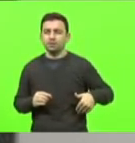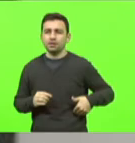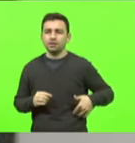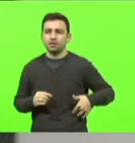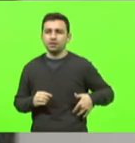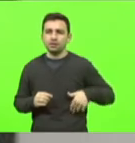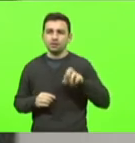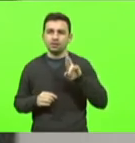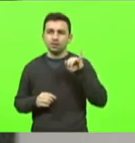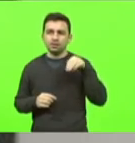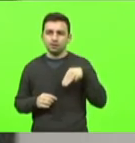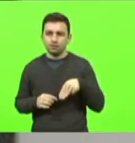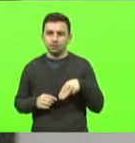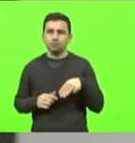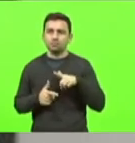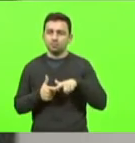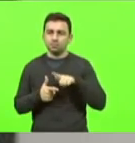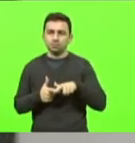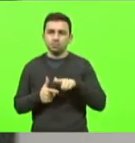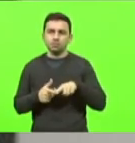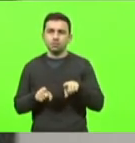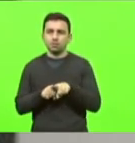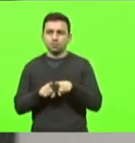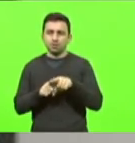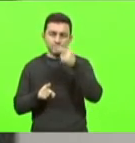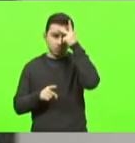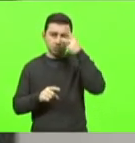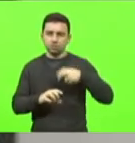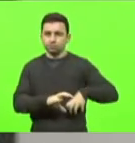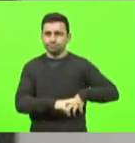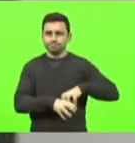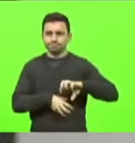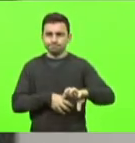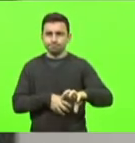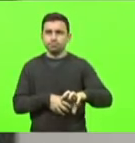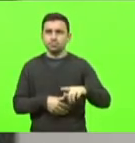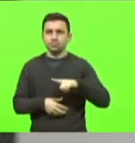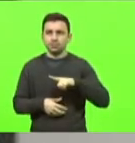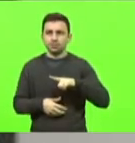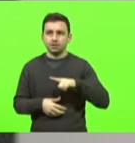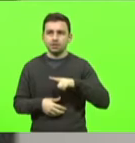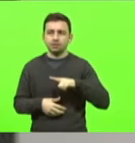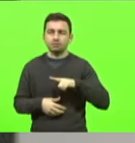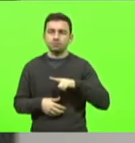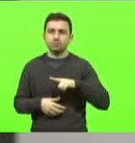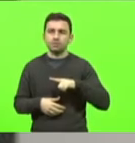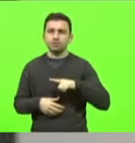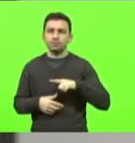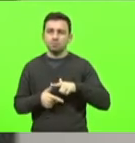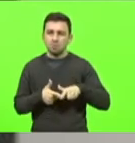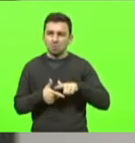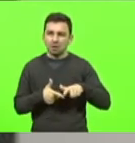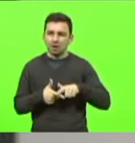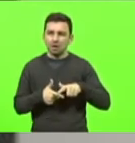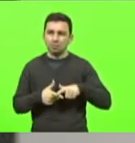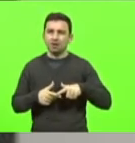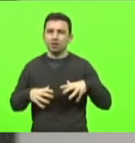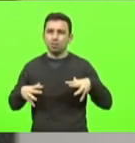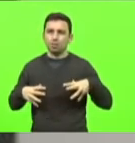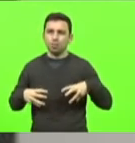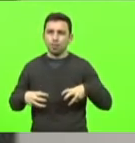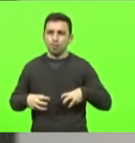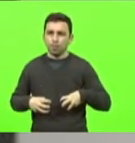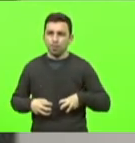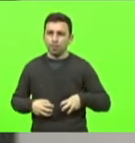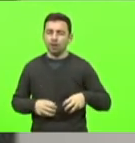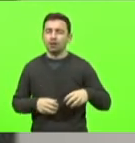5. Pessoas com transplante renal, pacientes com insuficiência renal crônica, lesão renal progressiva e irreversível da função